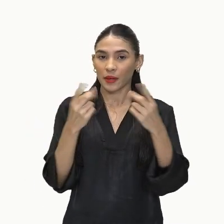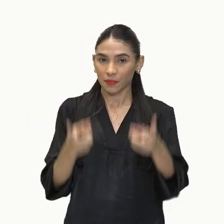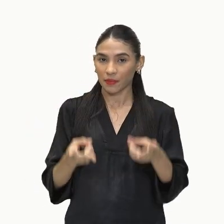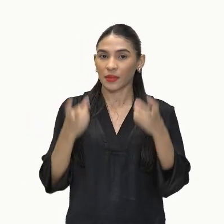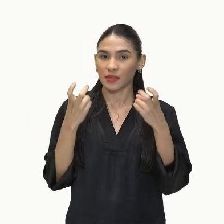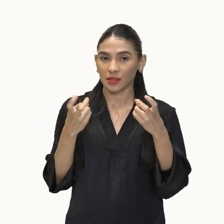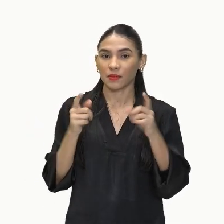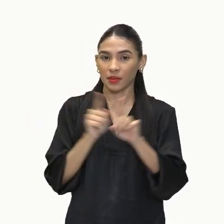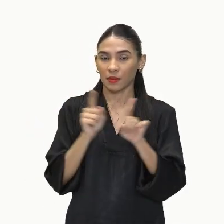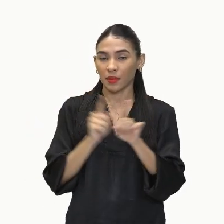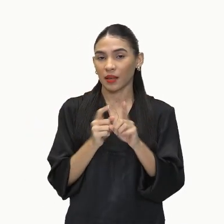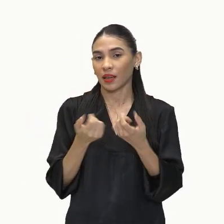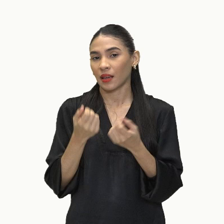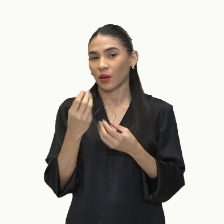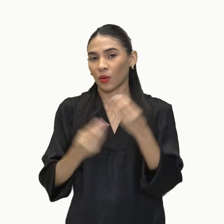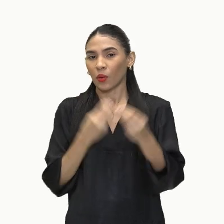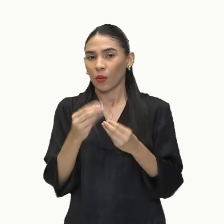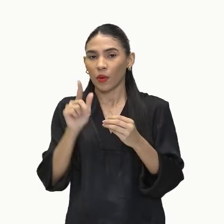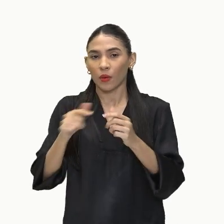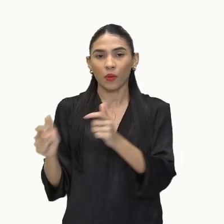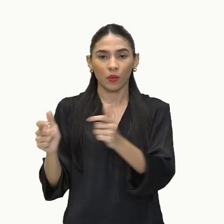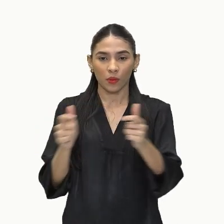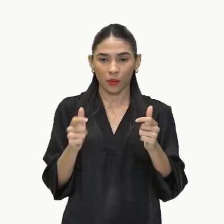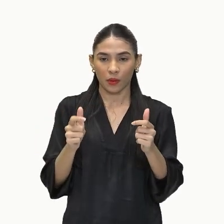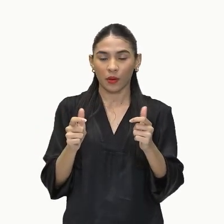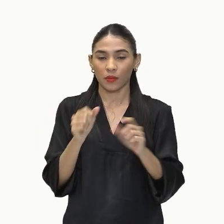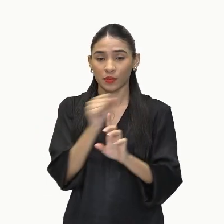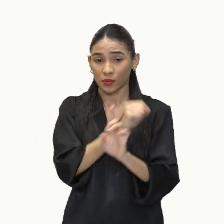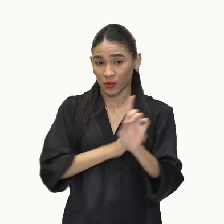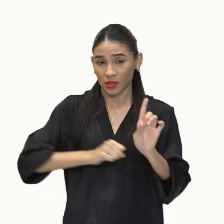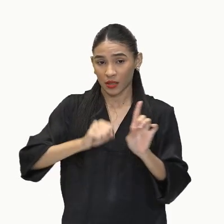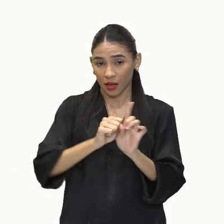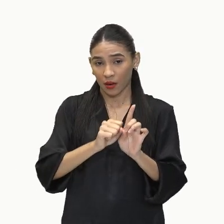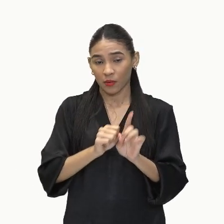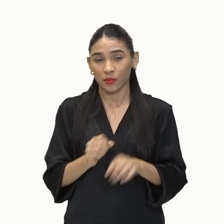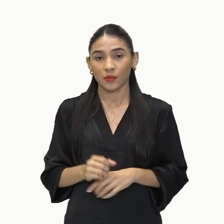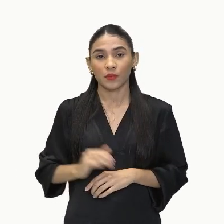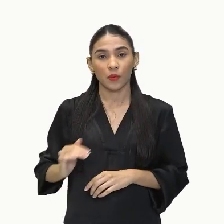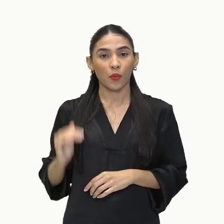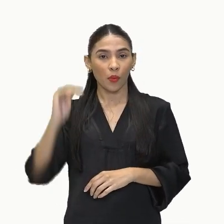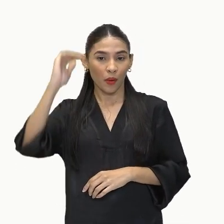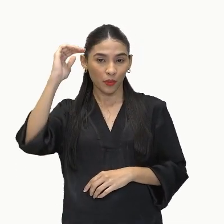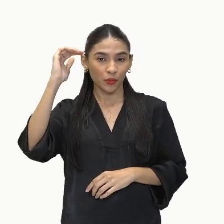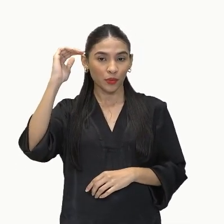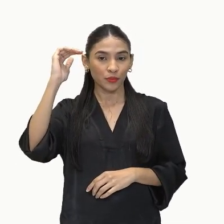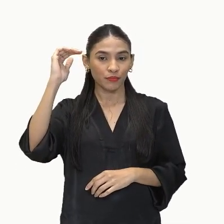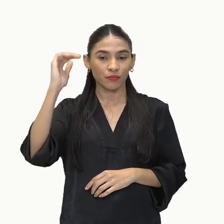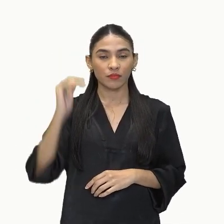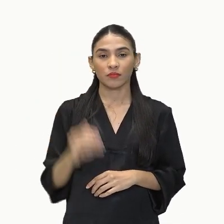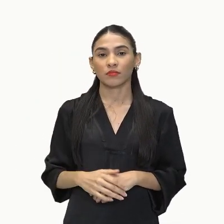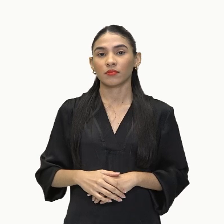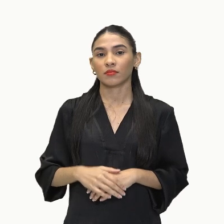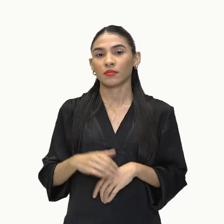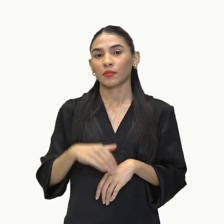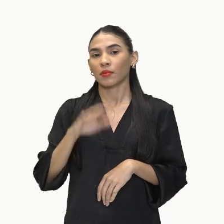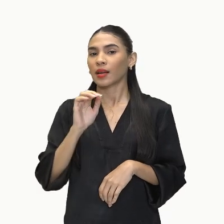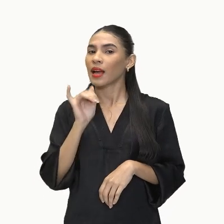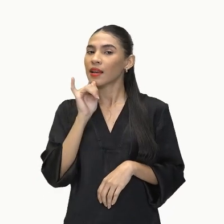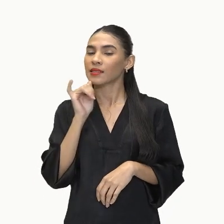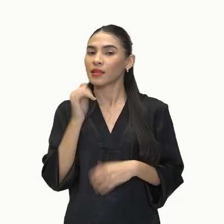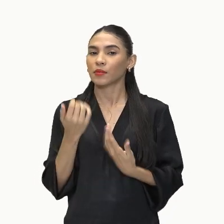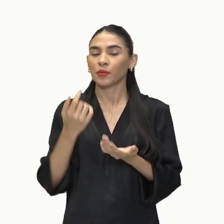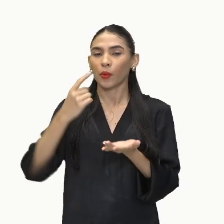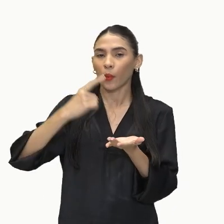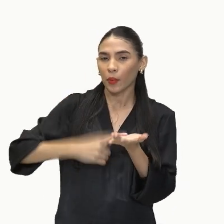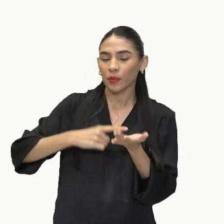percepção, de posição também social, os adultos ali numa posição mais de